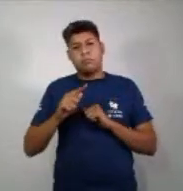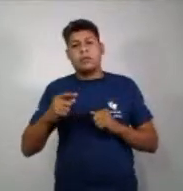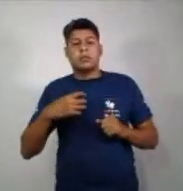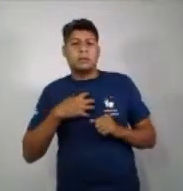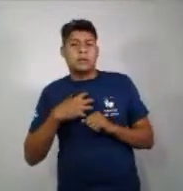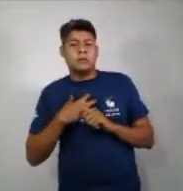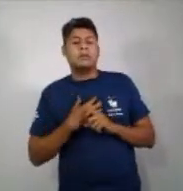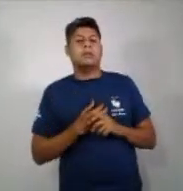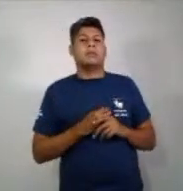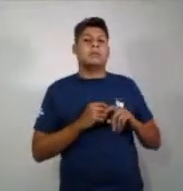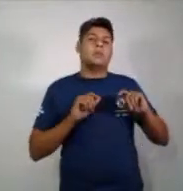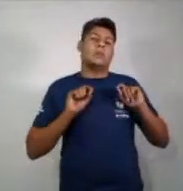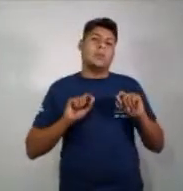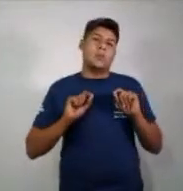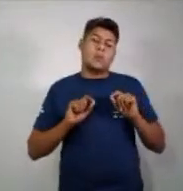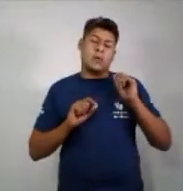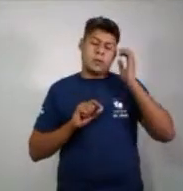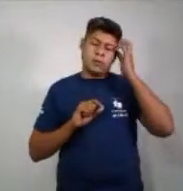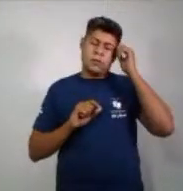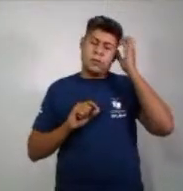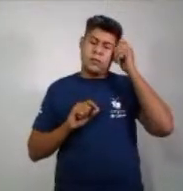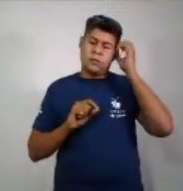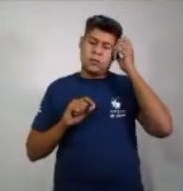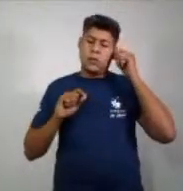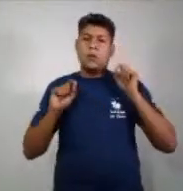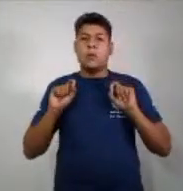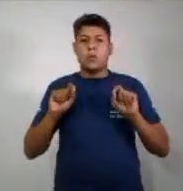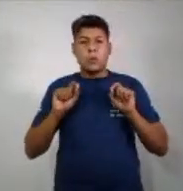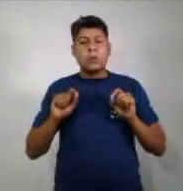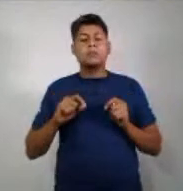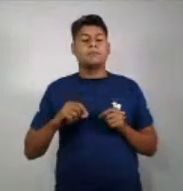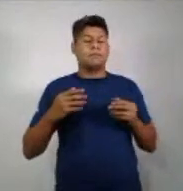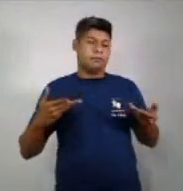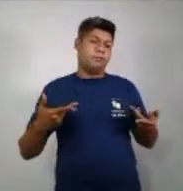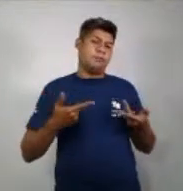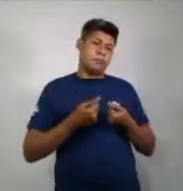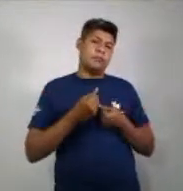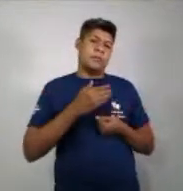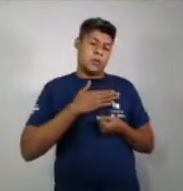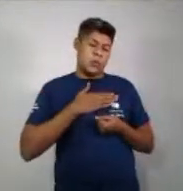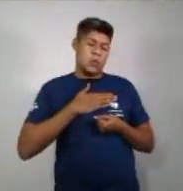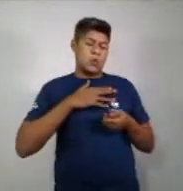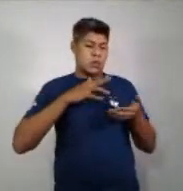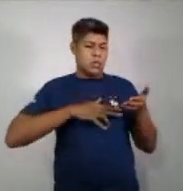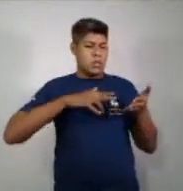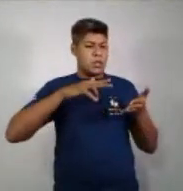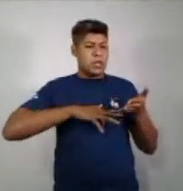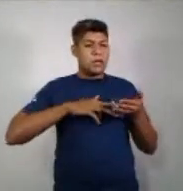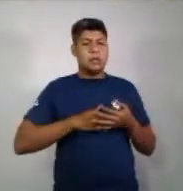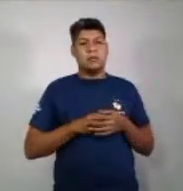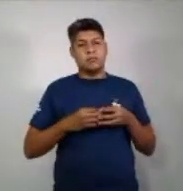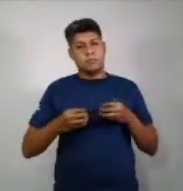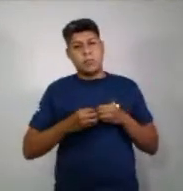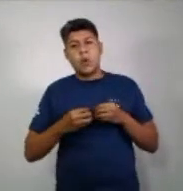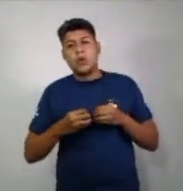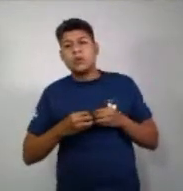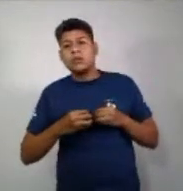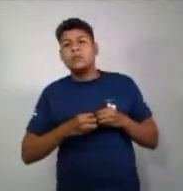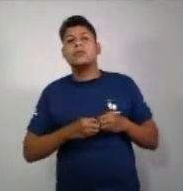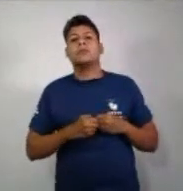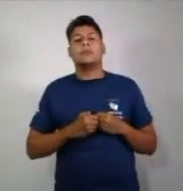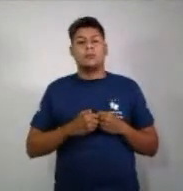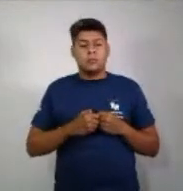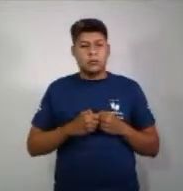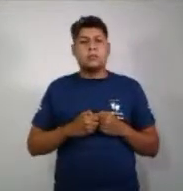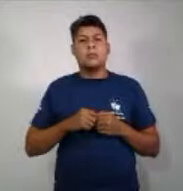que é muito, né, singular e muito gostoso de ler, muito próximo. E ela contou